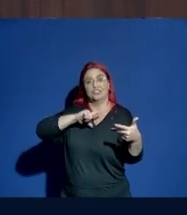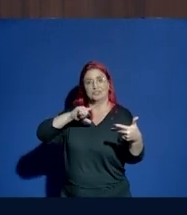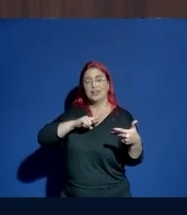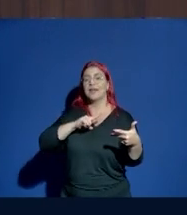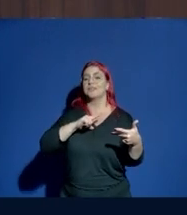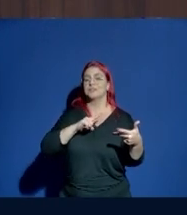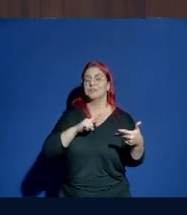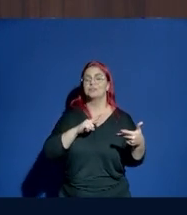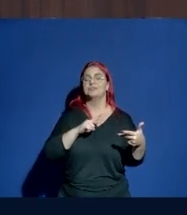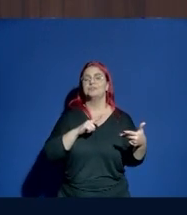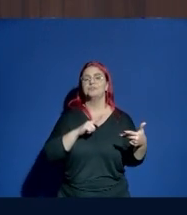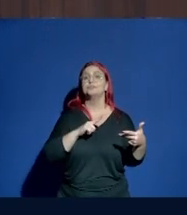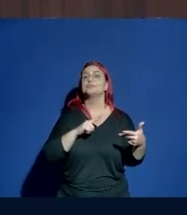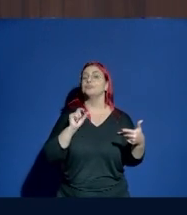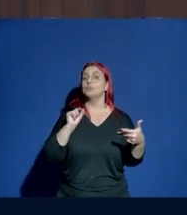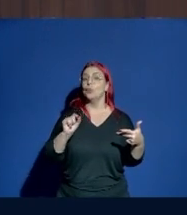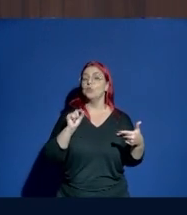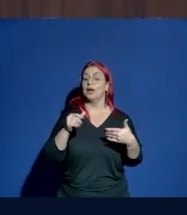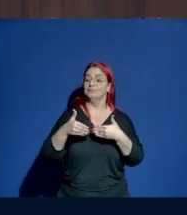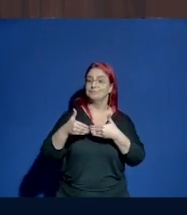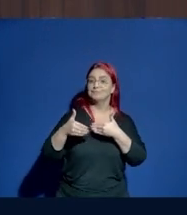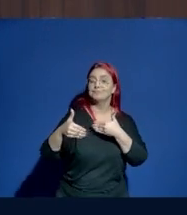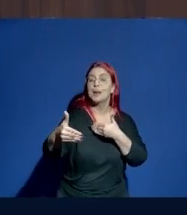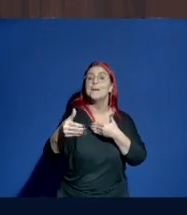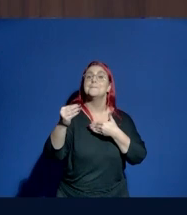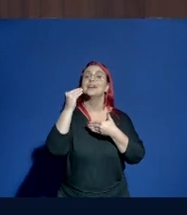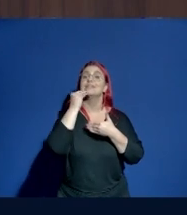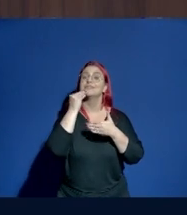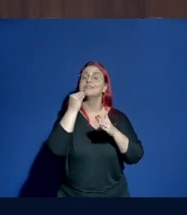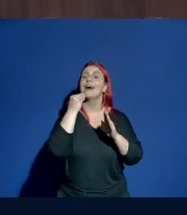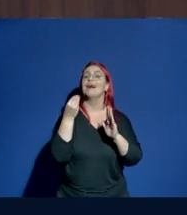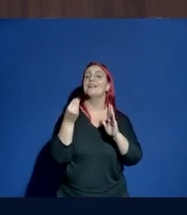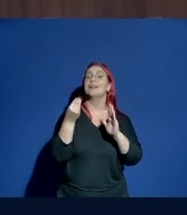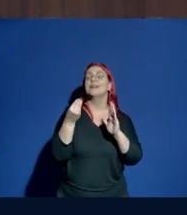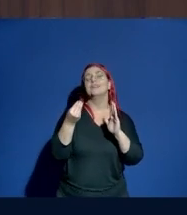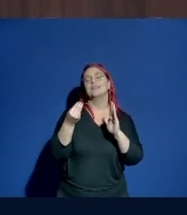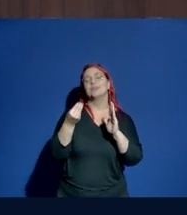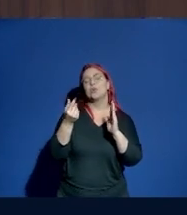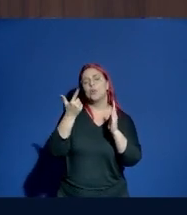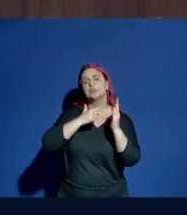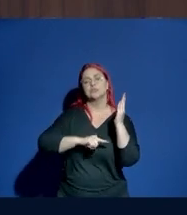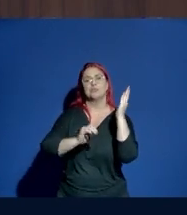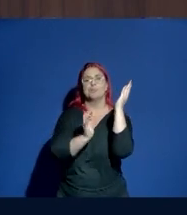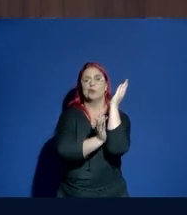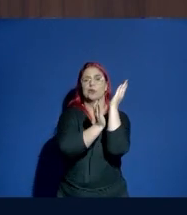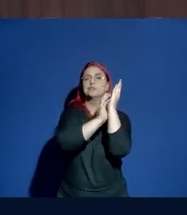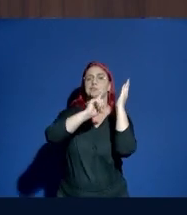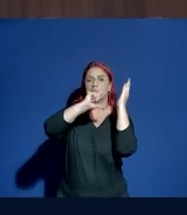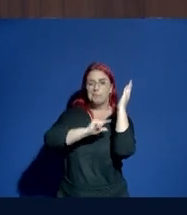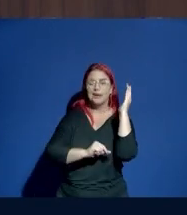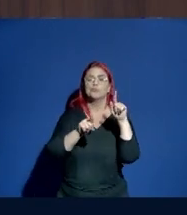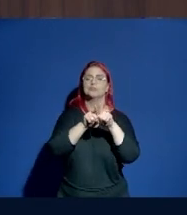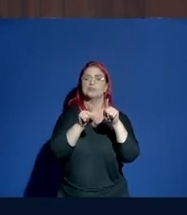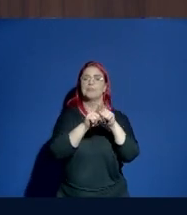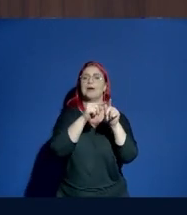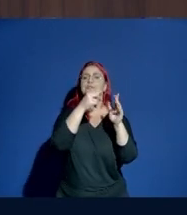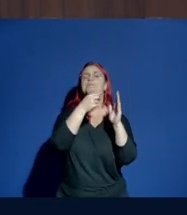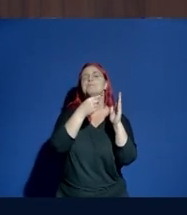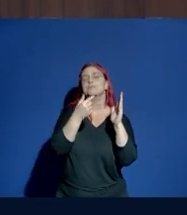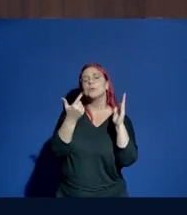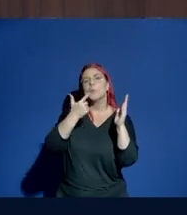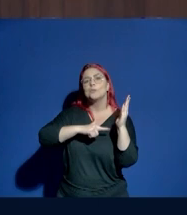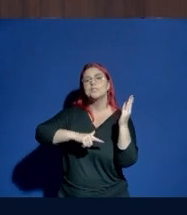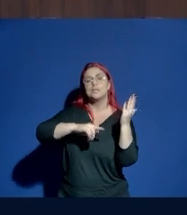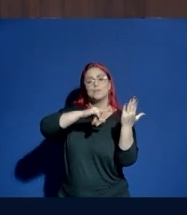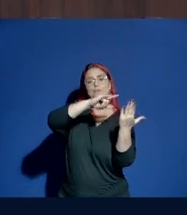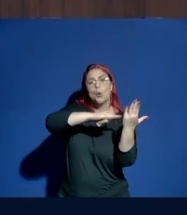maior jornada de regularização fundiária da história do Estado de São Paulo eu tenho dito que é possível acabar com